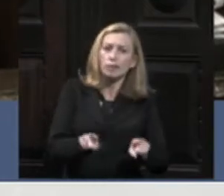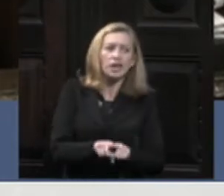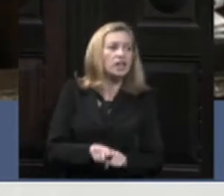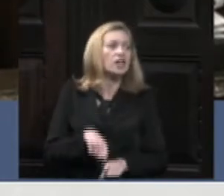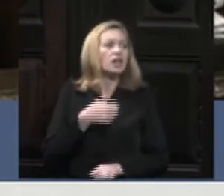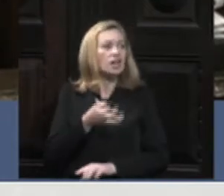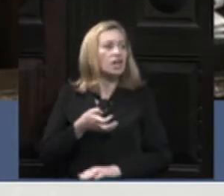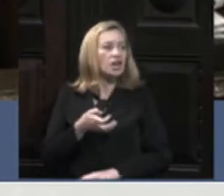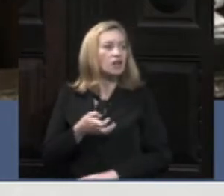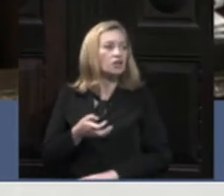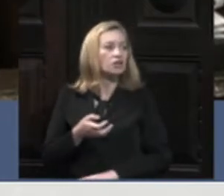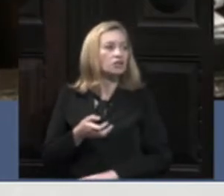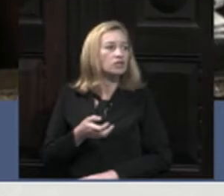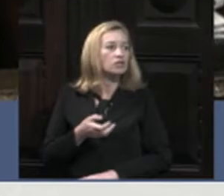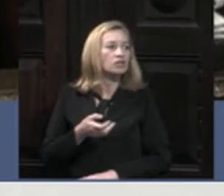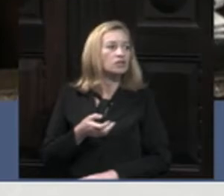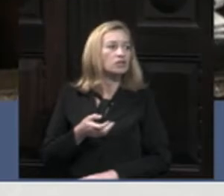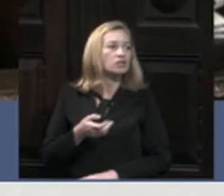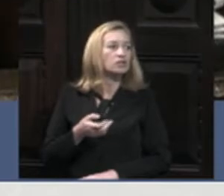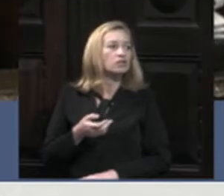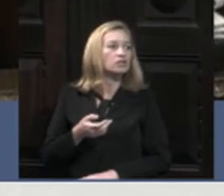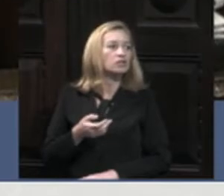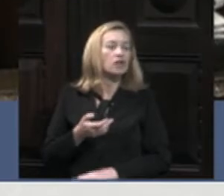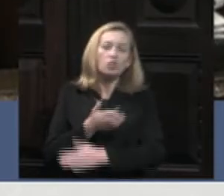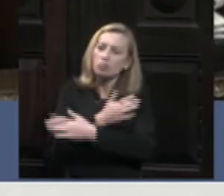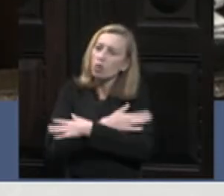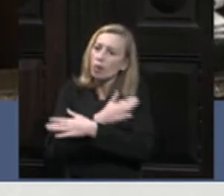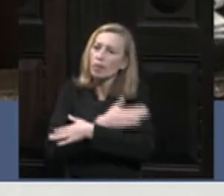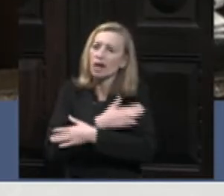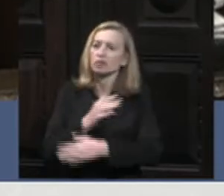mandar a minha solidariedade.